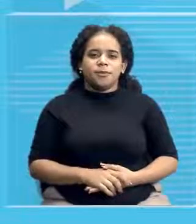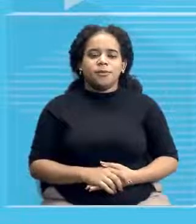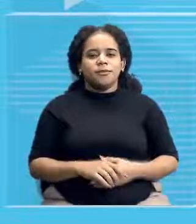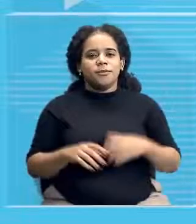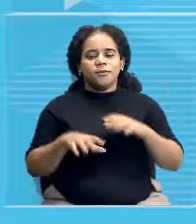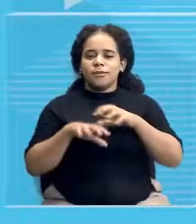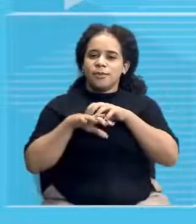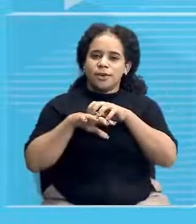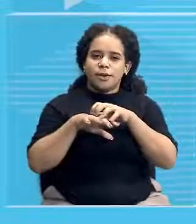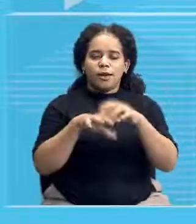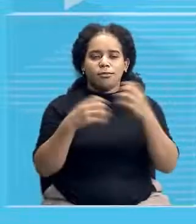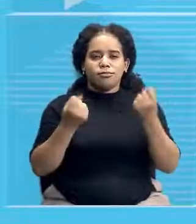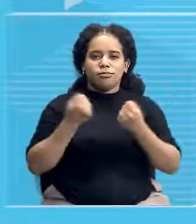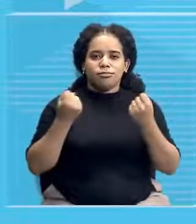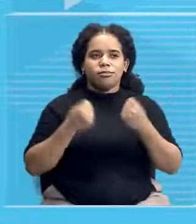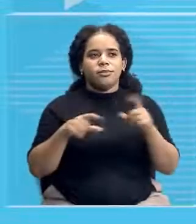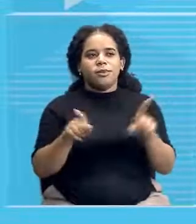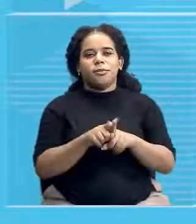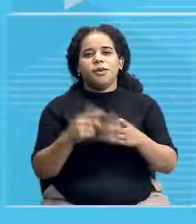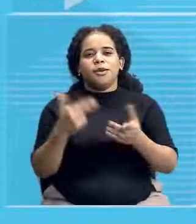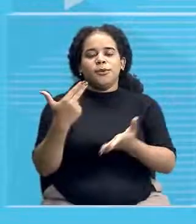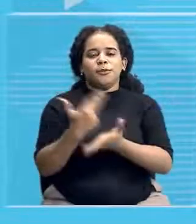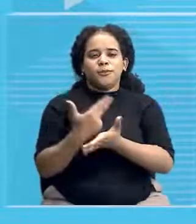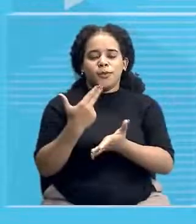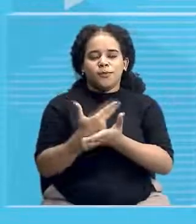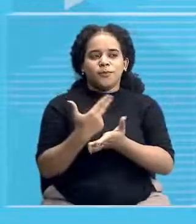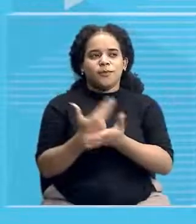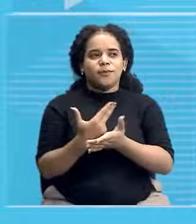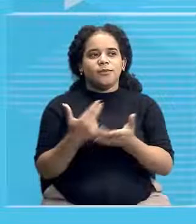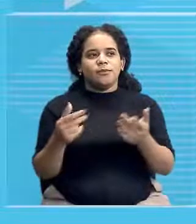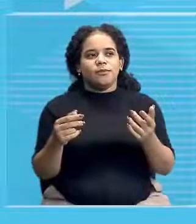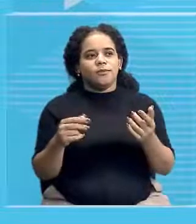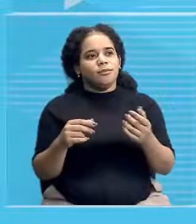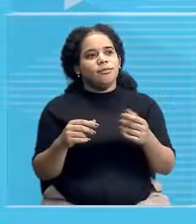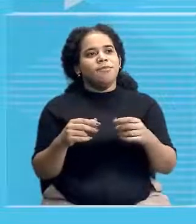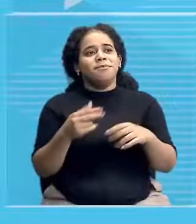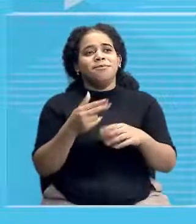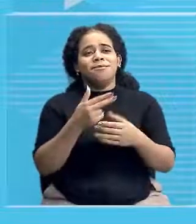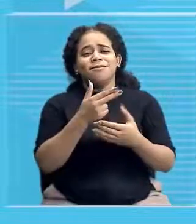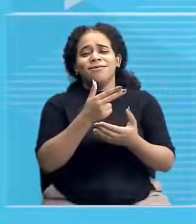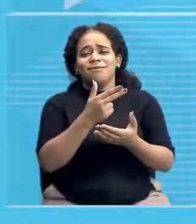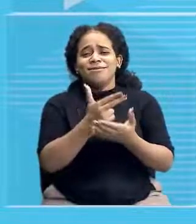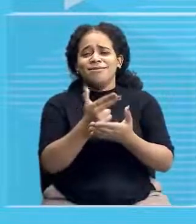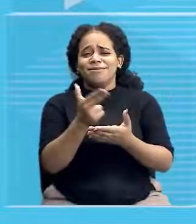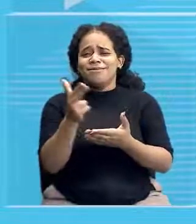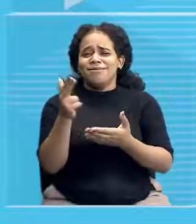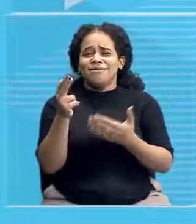carro, bola, revólver, ele matar todo mundo.